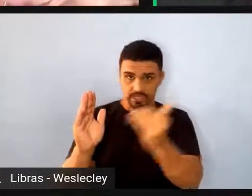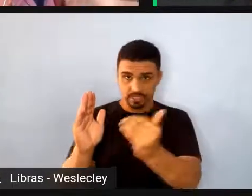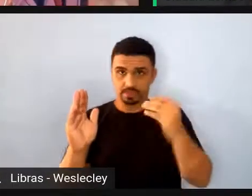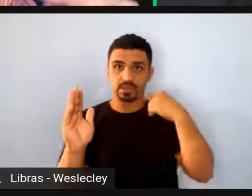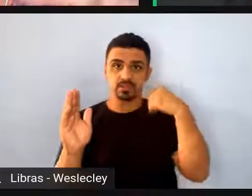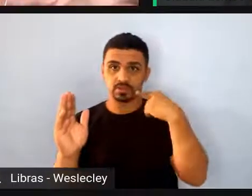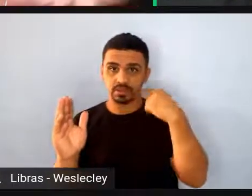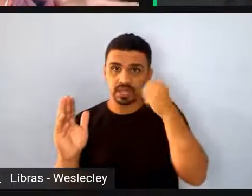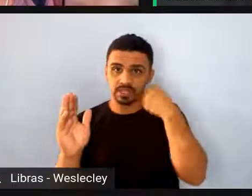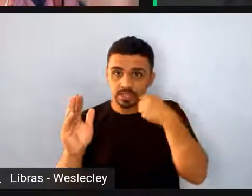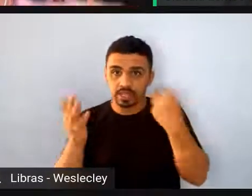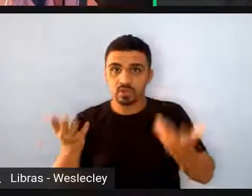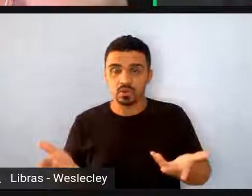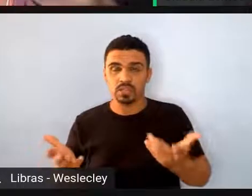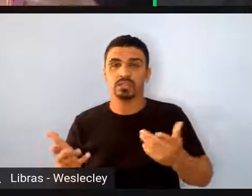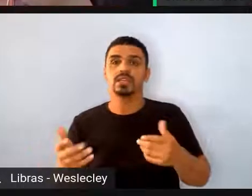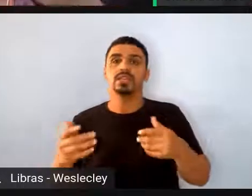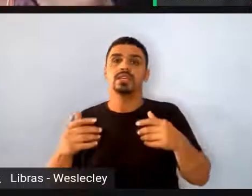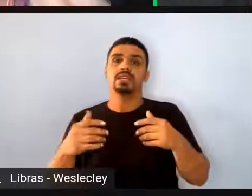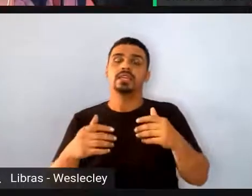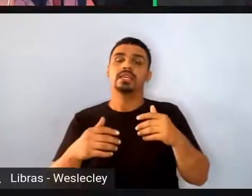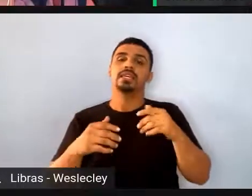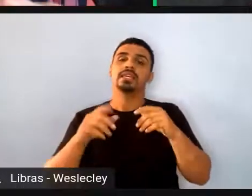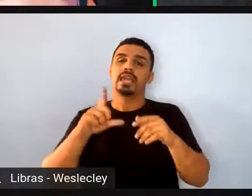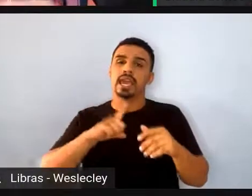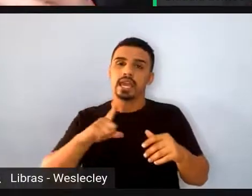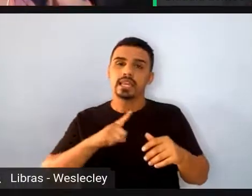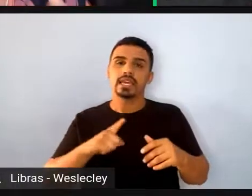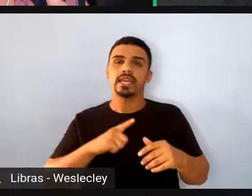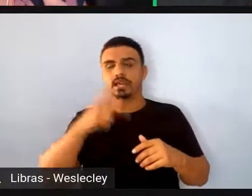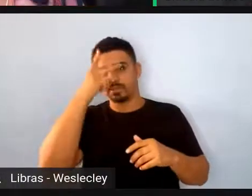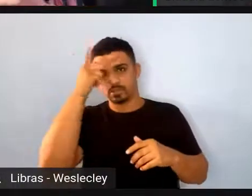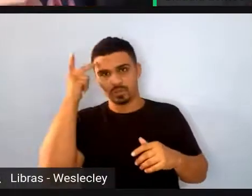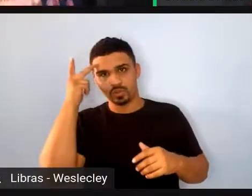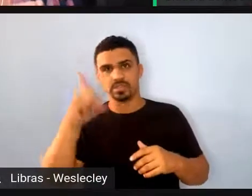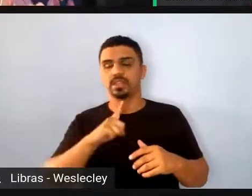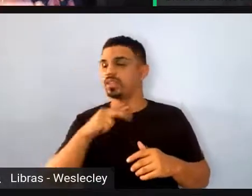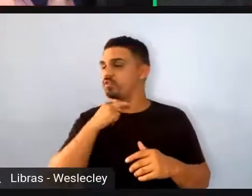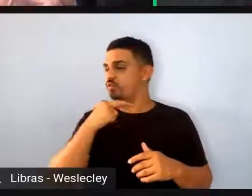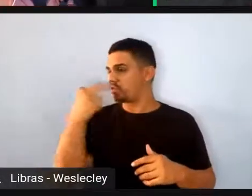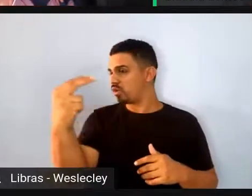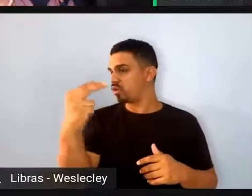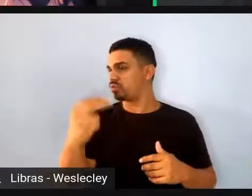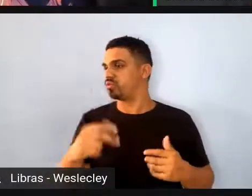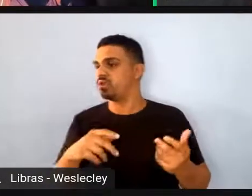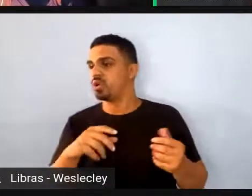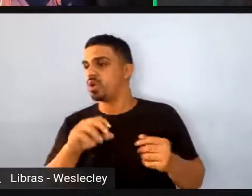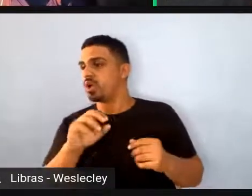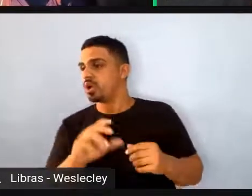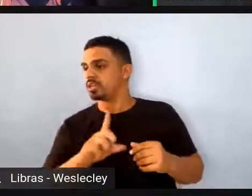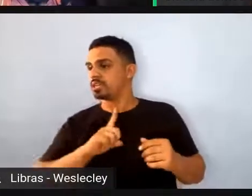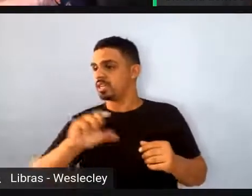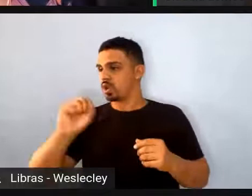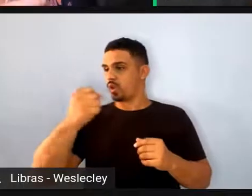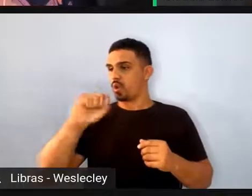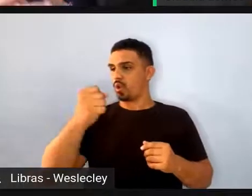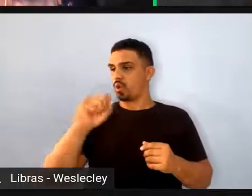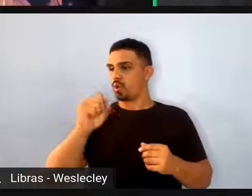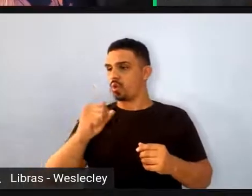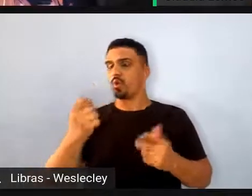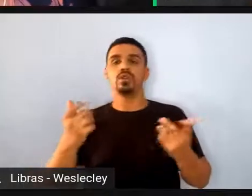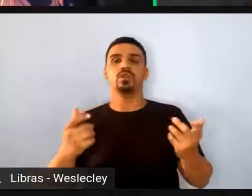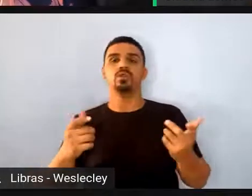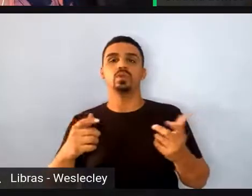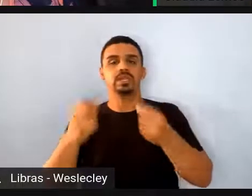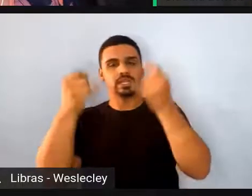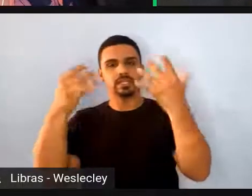aquele evento que é restrito a quem tem palavra, a quem tem voto, né? Então, mas 8 casas legislativas, elas oferecem,